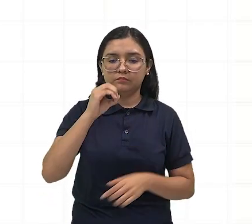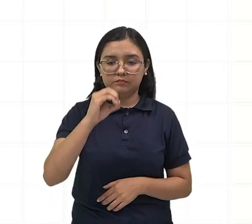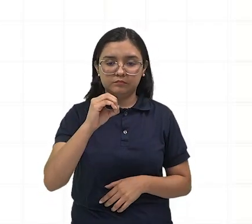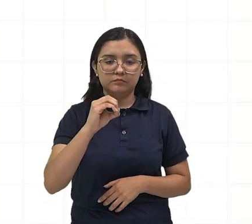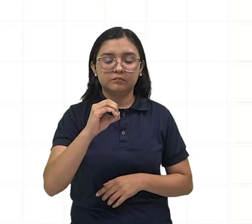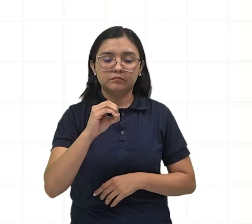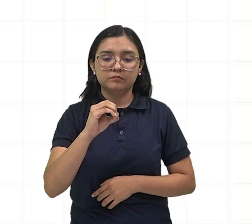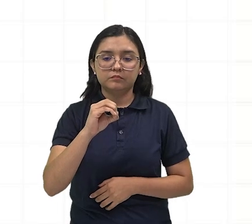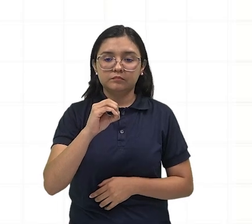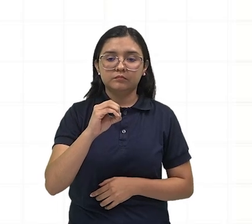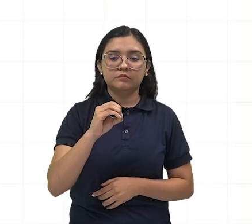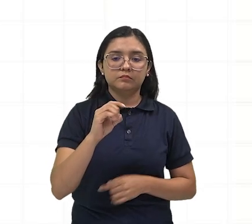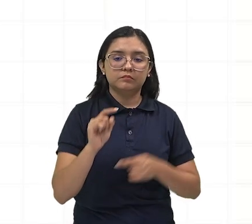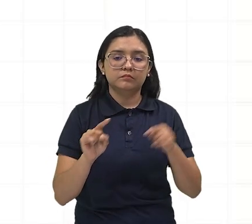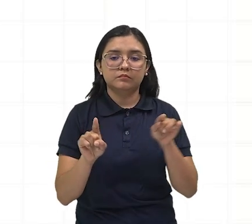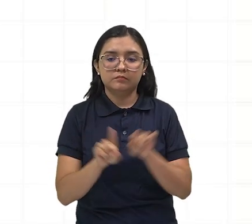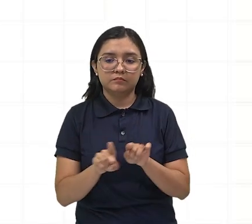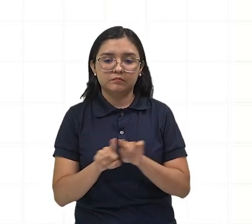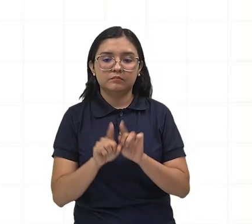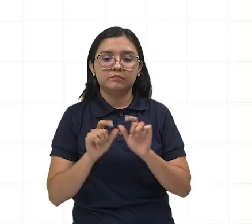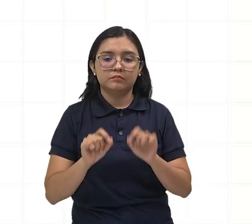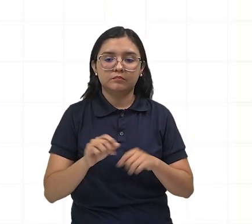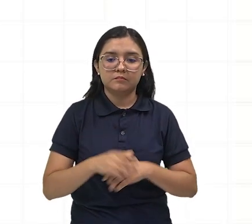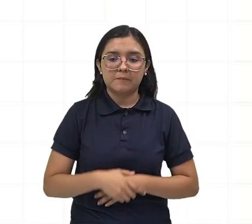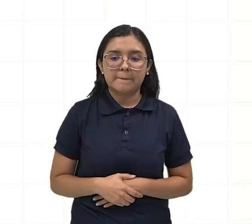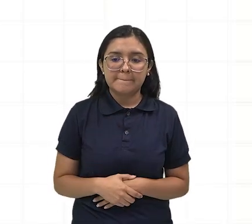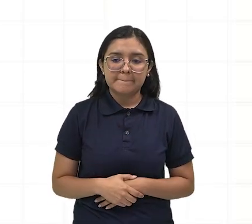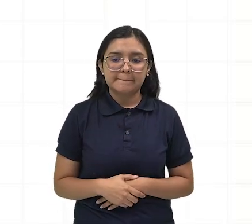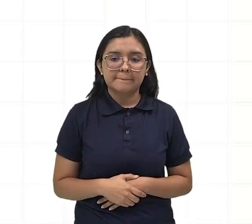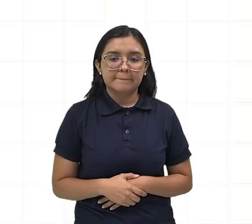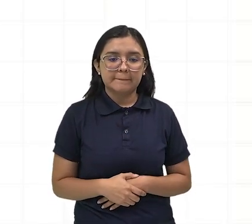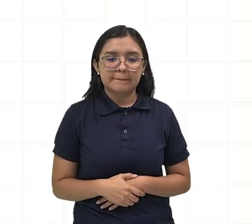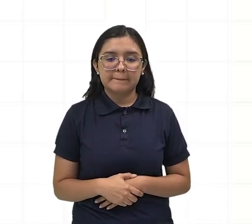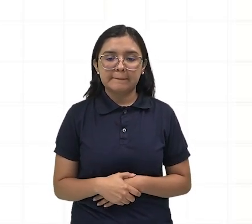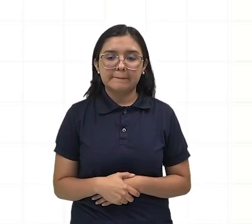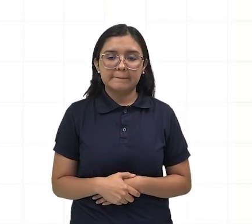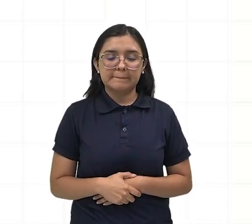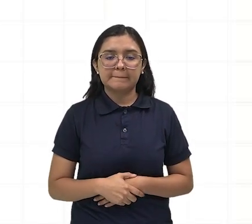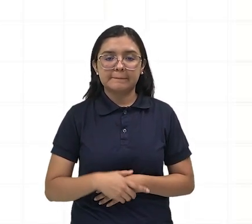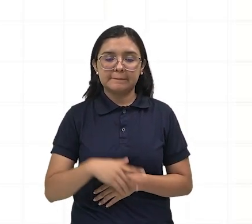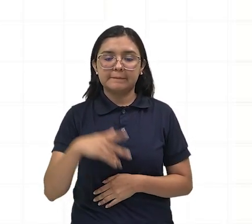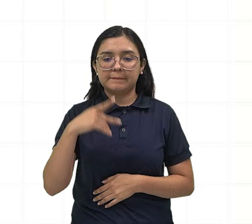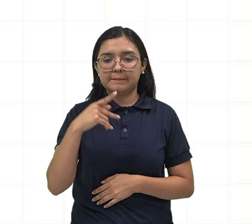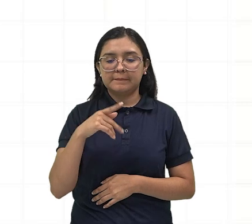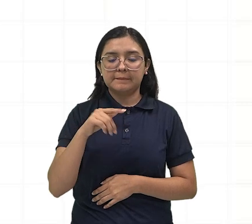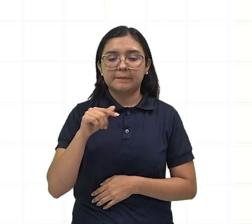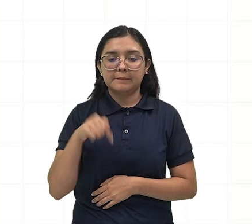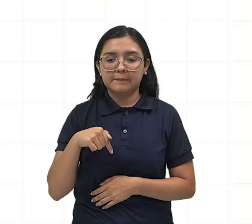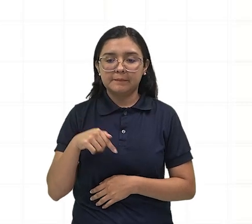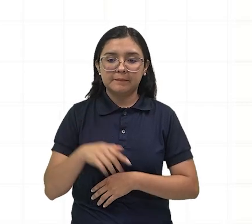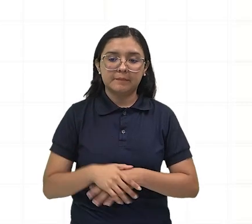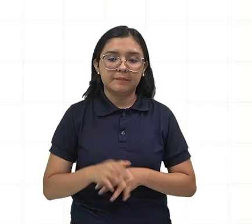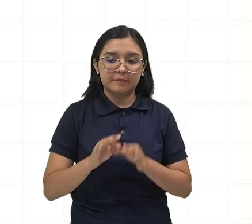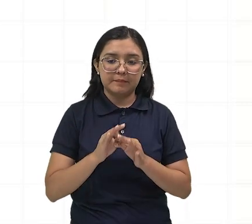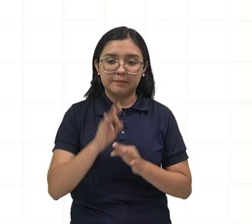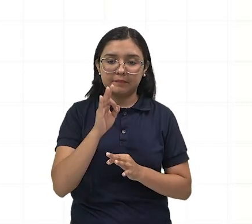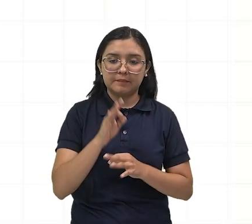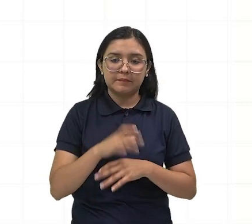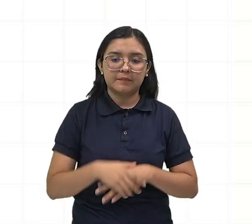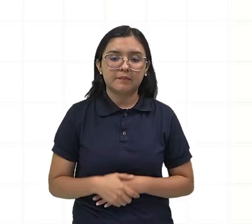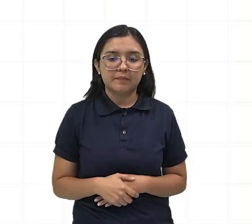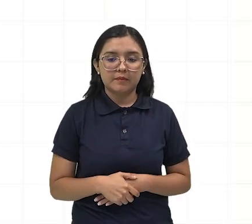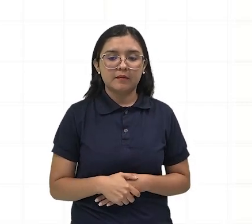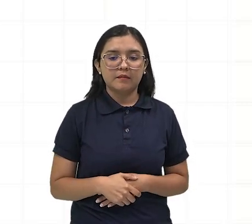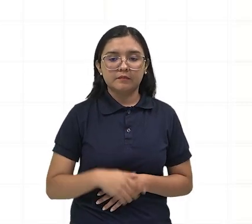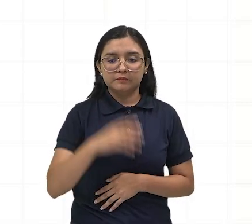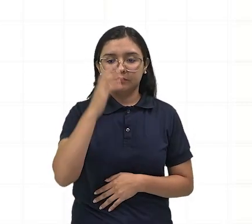E um segmento de reta PQ. Está aqui o nosso segmento de reta, PQ. Não nulo.